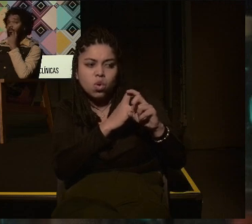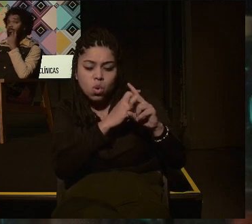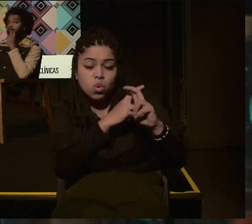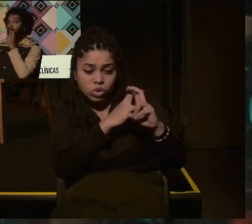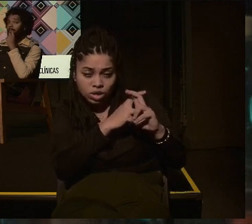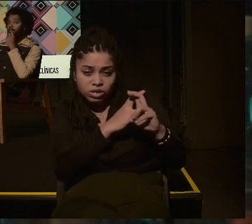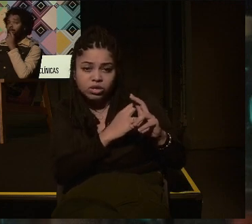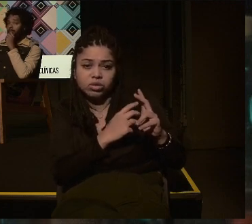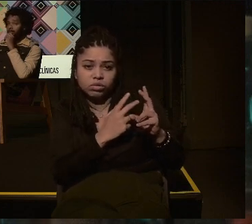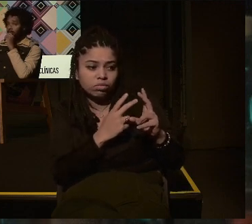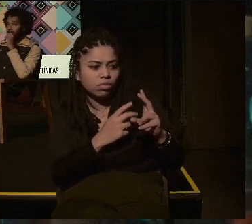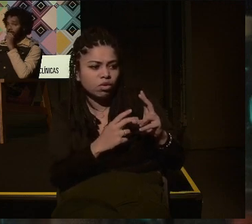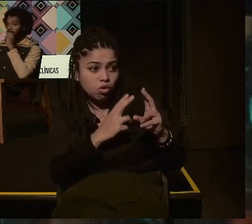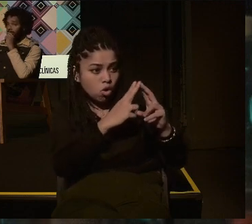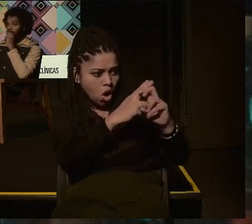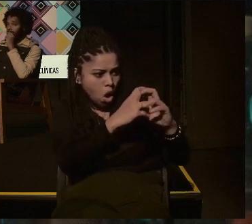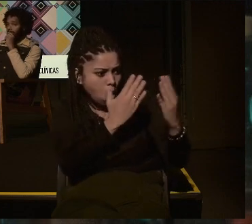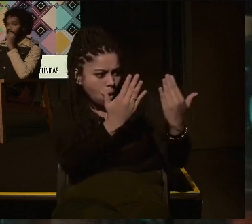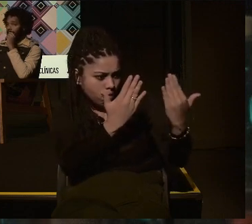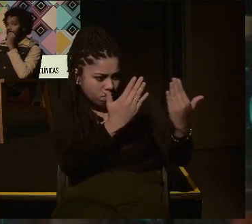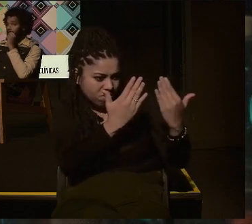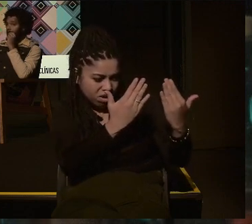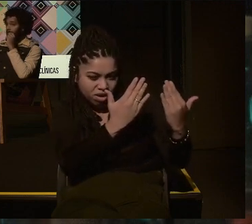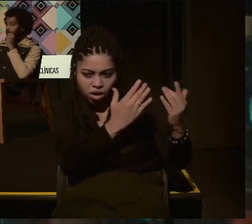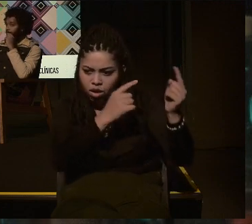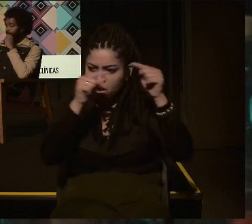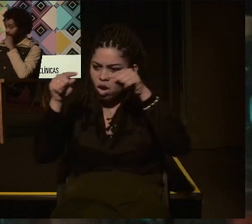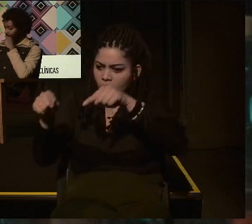pátio do manicômio brasileiro,